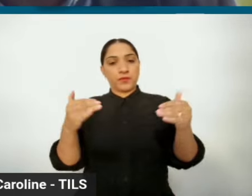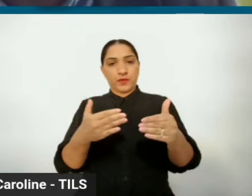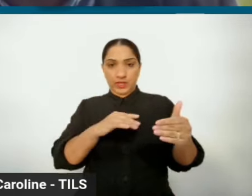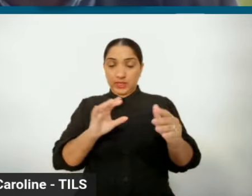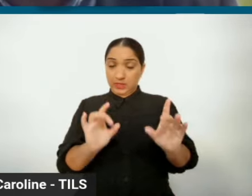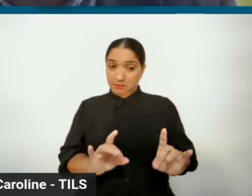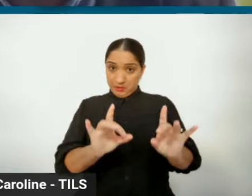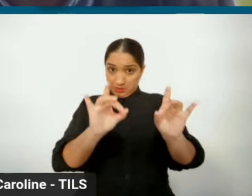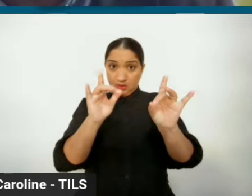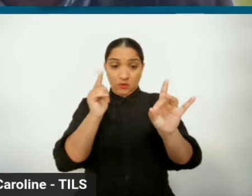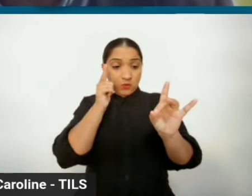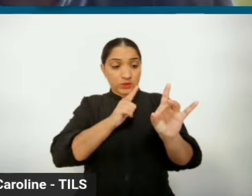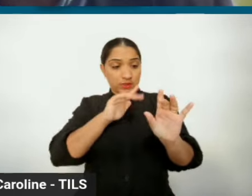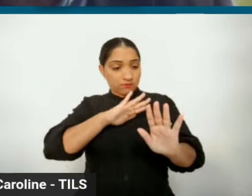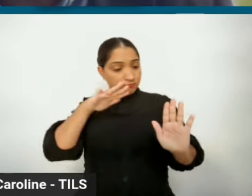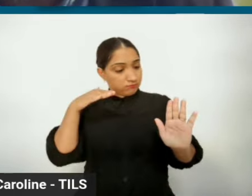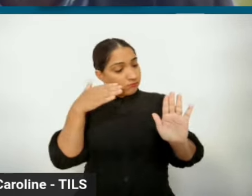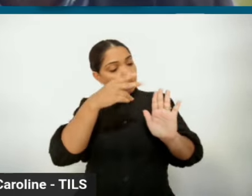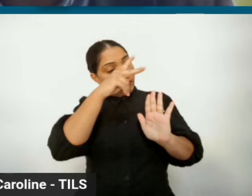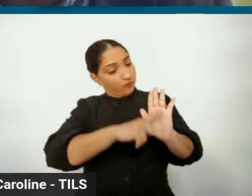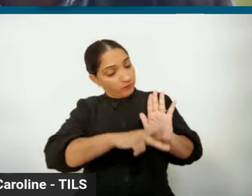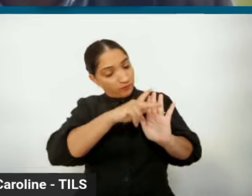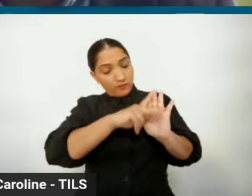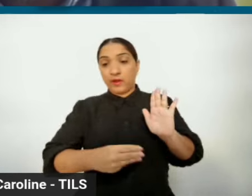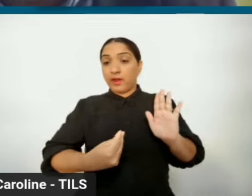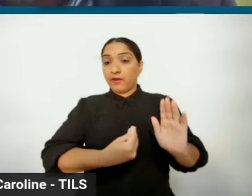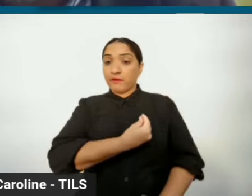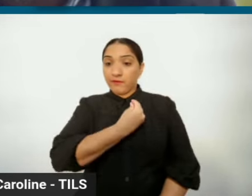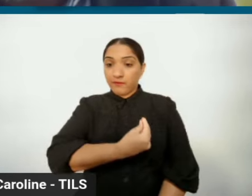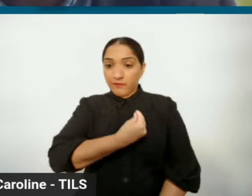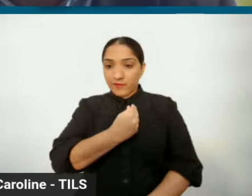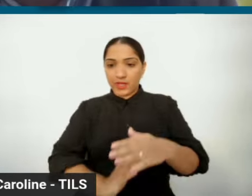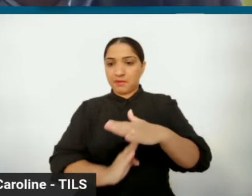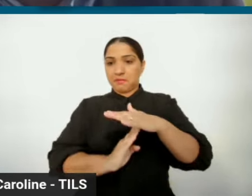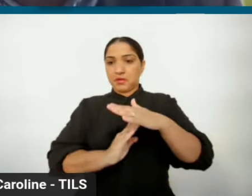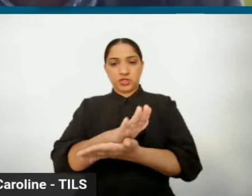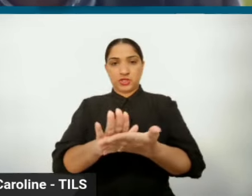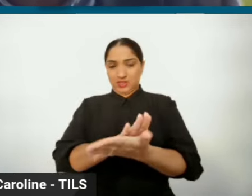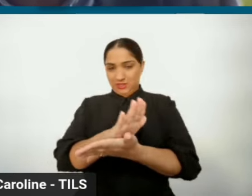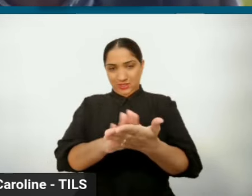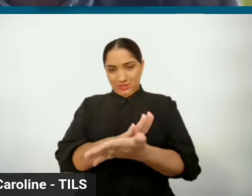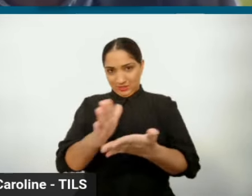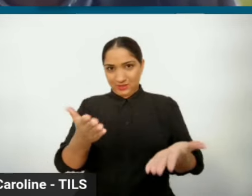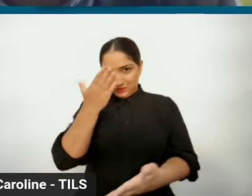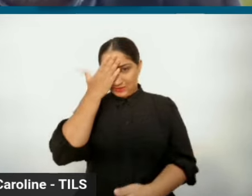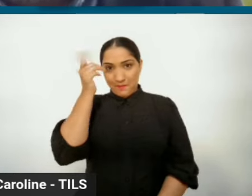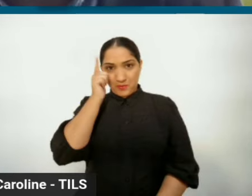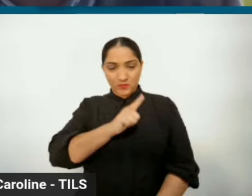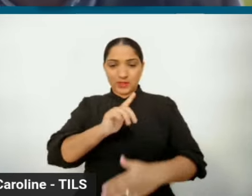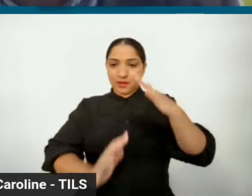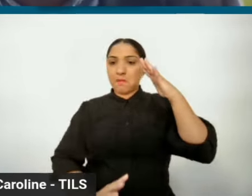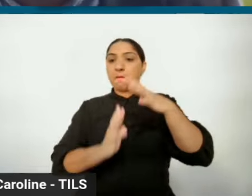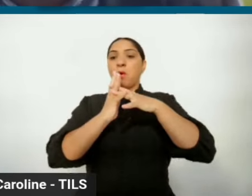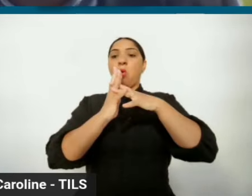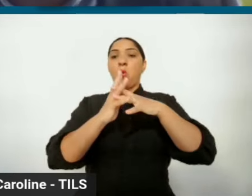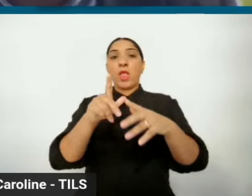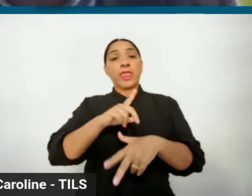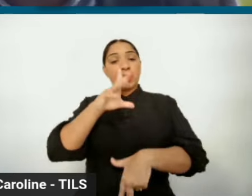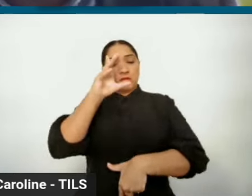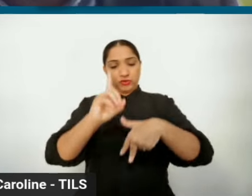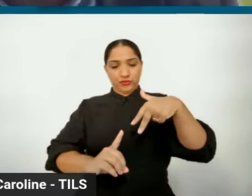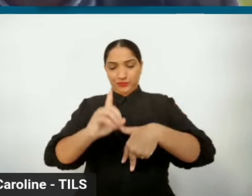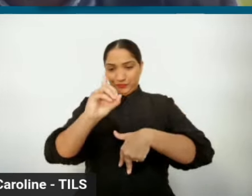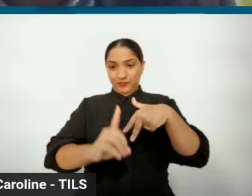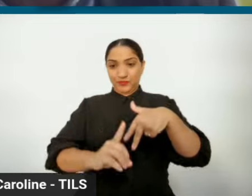no novo programa Viver Sem Limites, que vai garantir os direitos das pessoas com deficiência em todos os